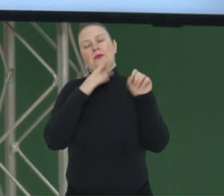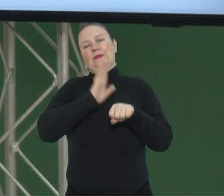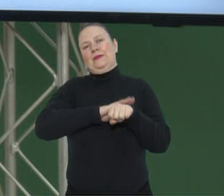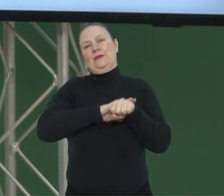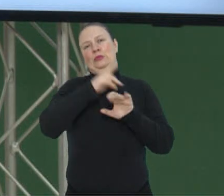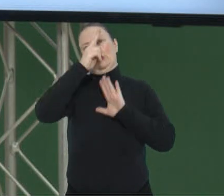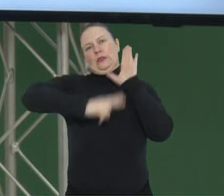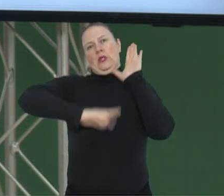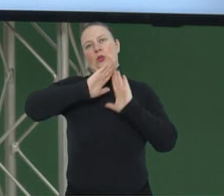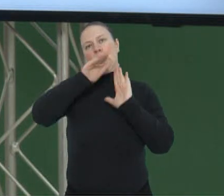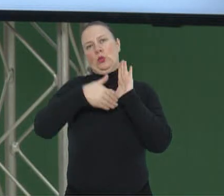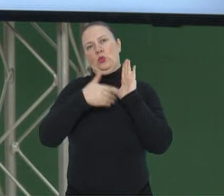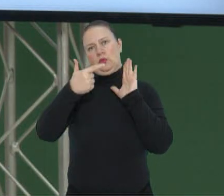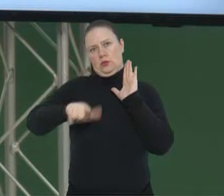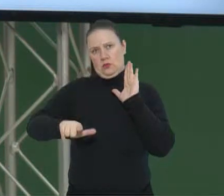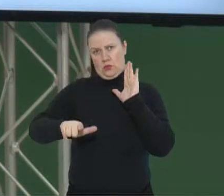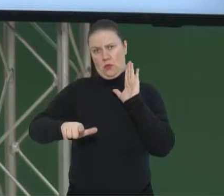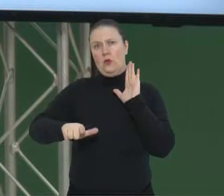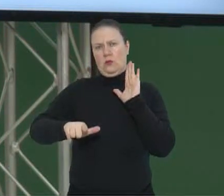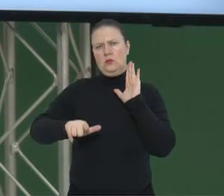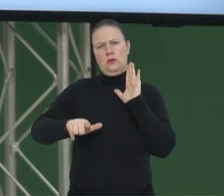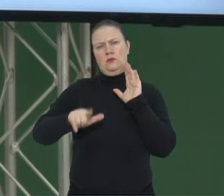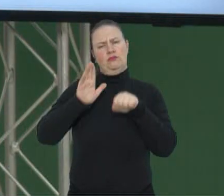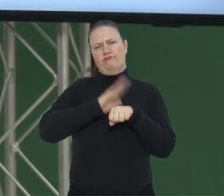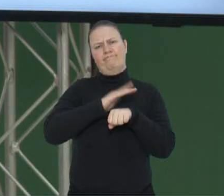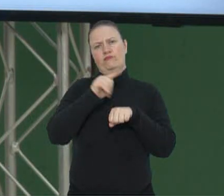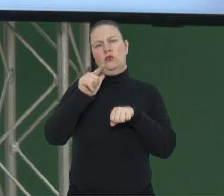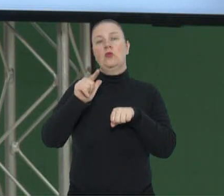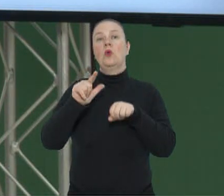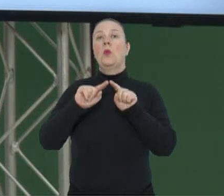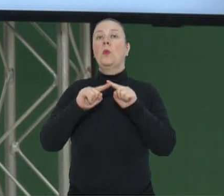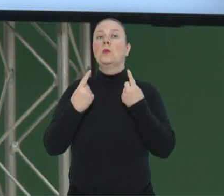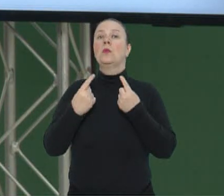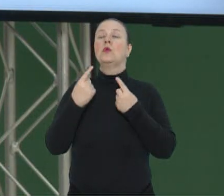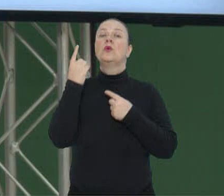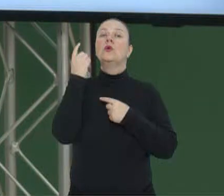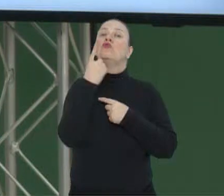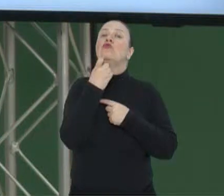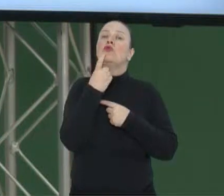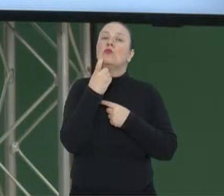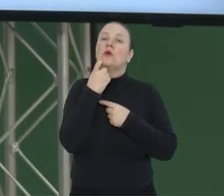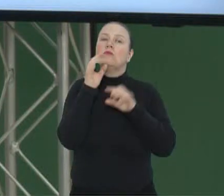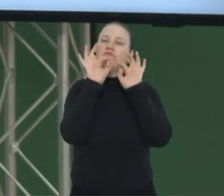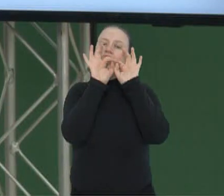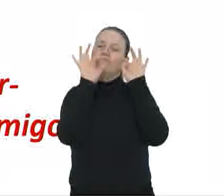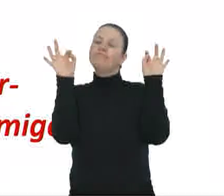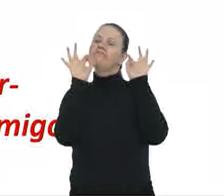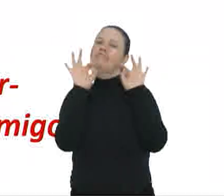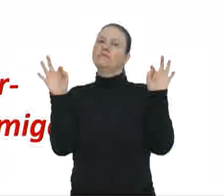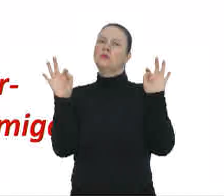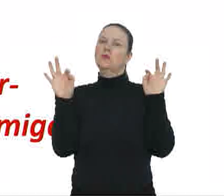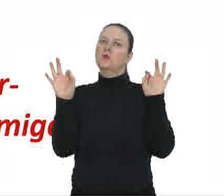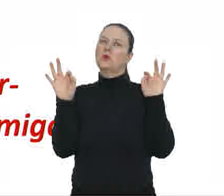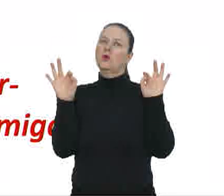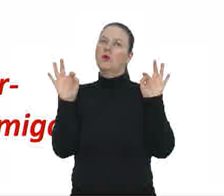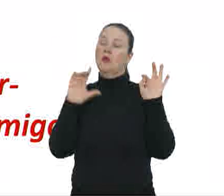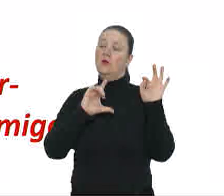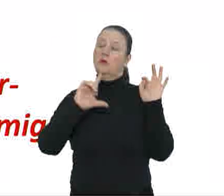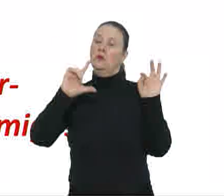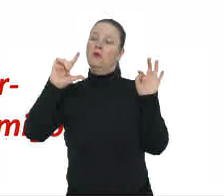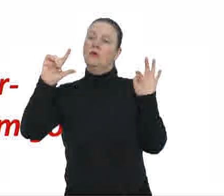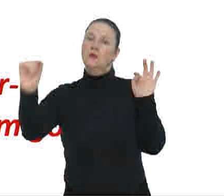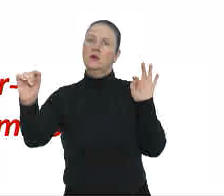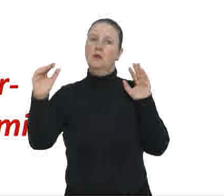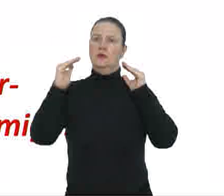tá? Depois vocês podem se deparar aí com a leitura. Apenas algumas sugestões, né? Viajar, né? Es marchar-se de casa,